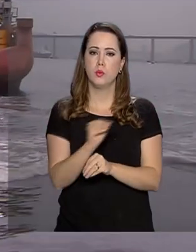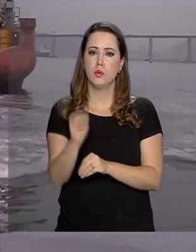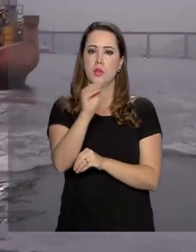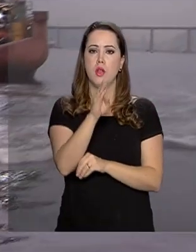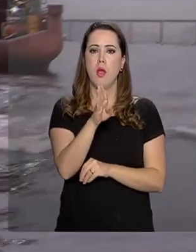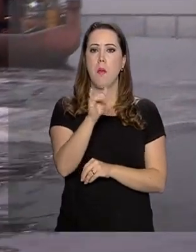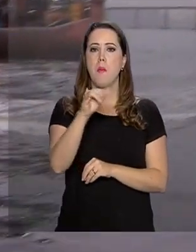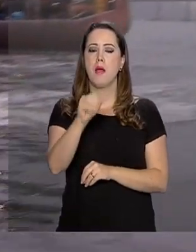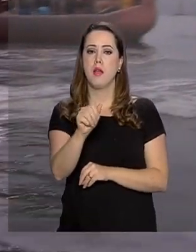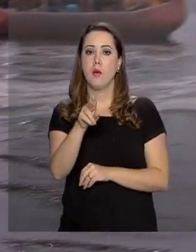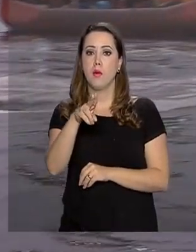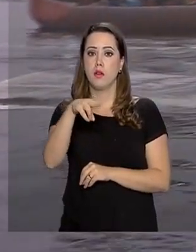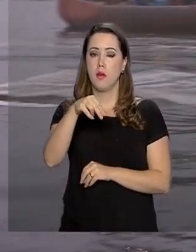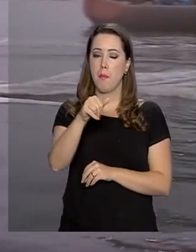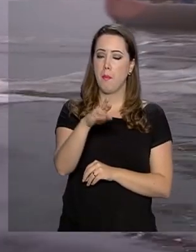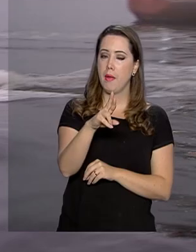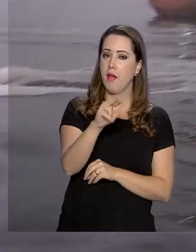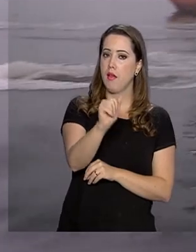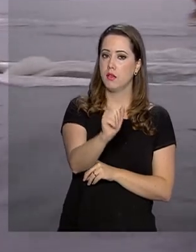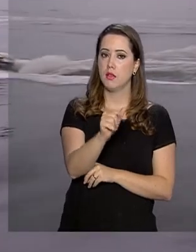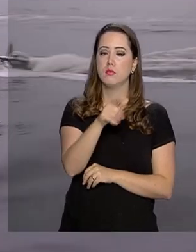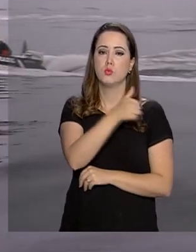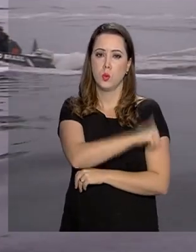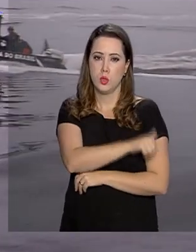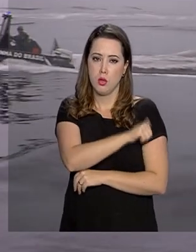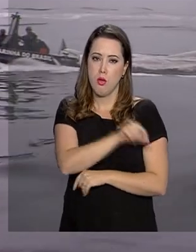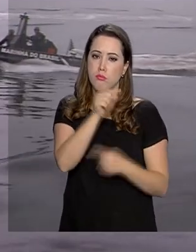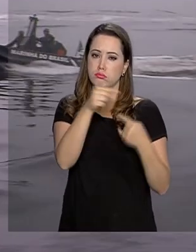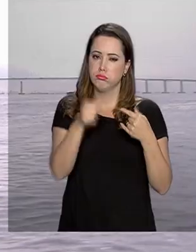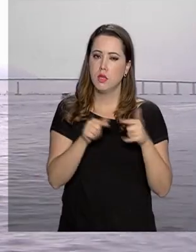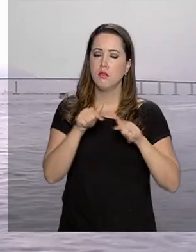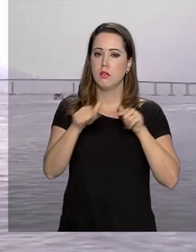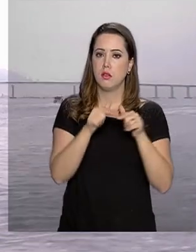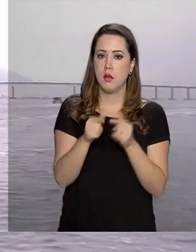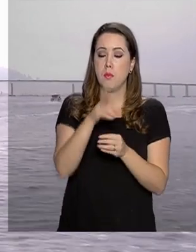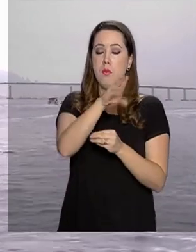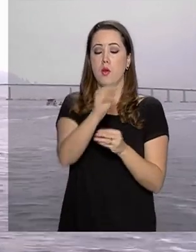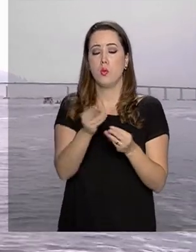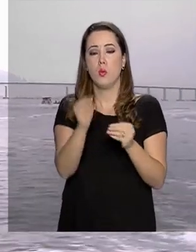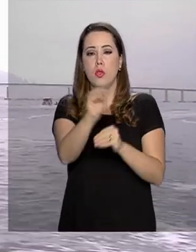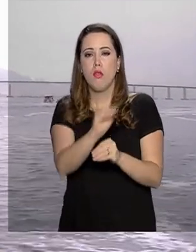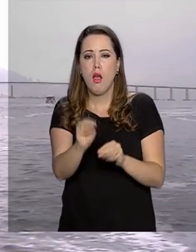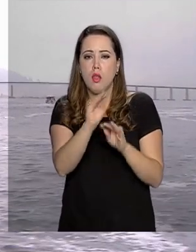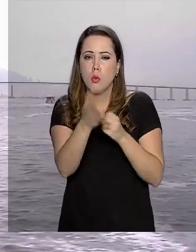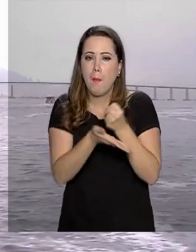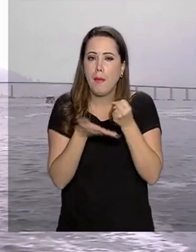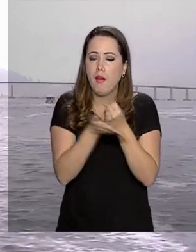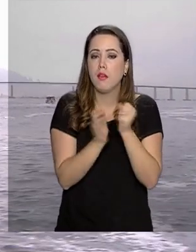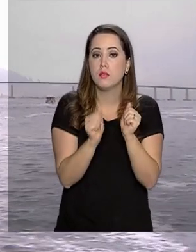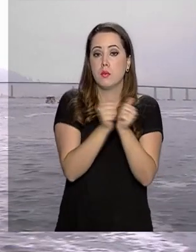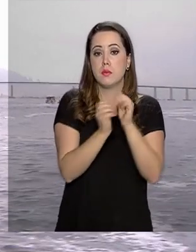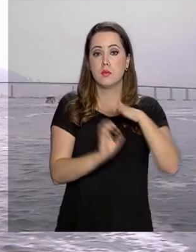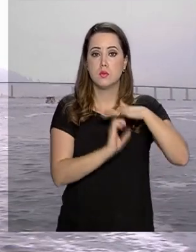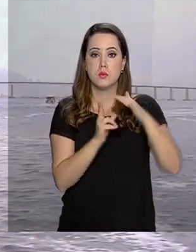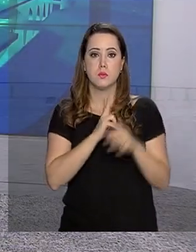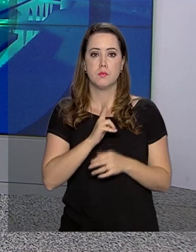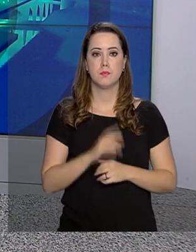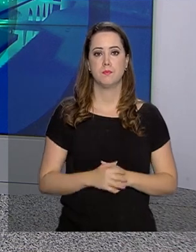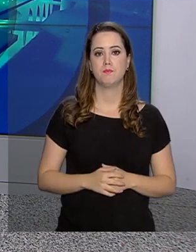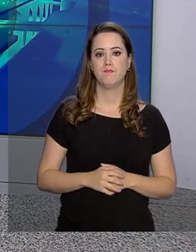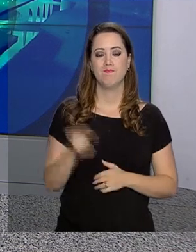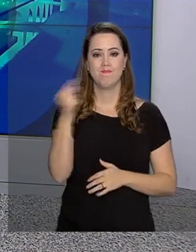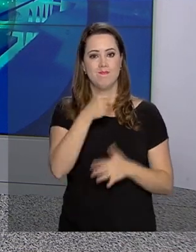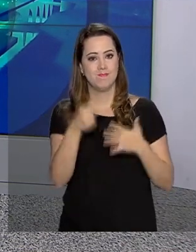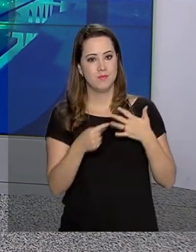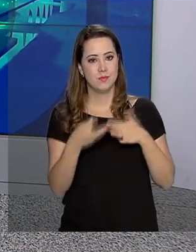Bahia de Guanabara medidas devem incluir ações de saneamento básico com participação da iniciativa privada